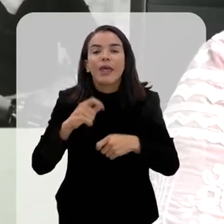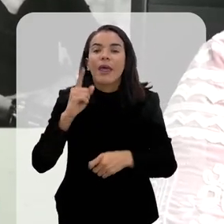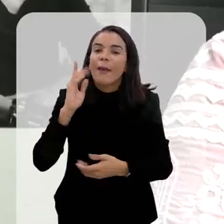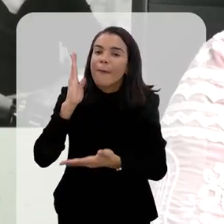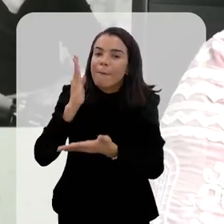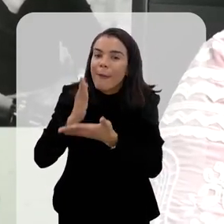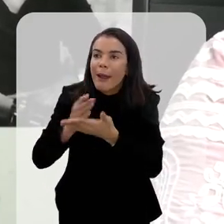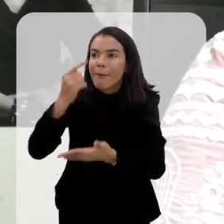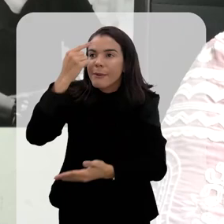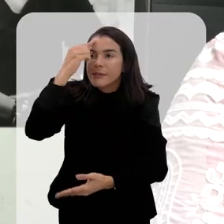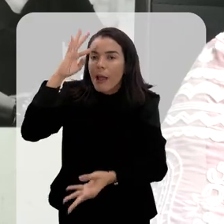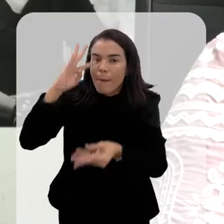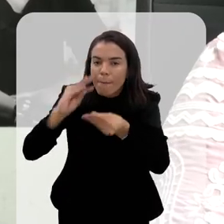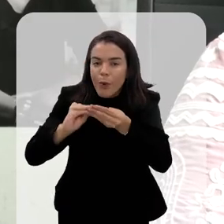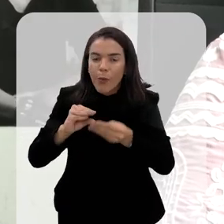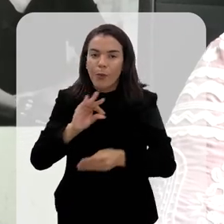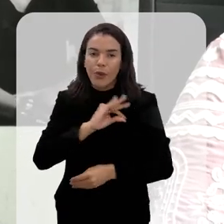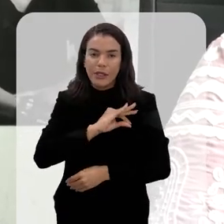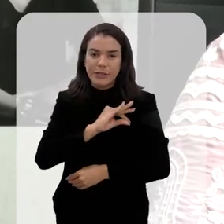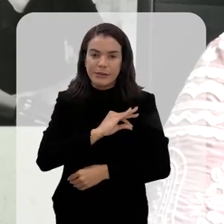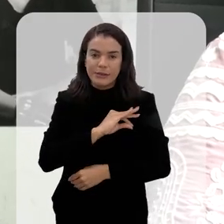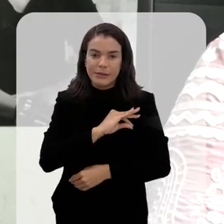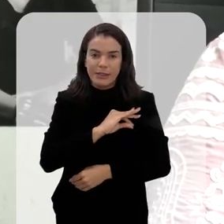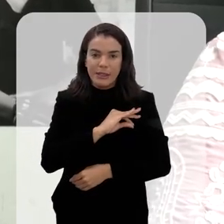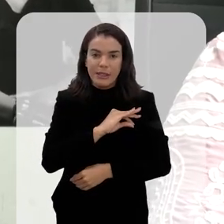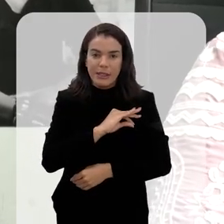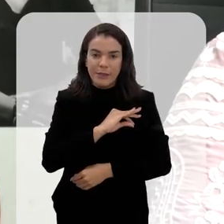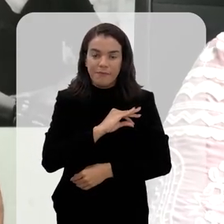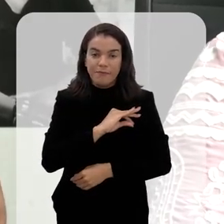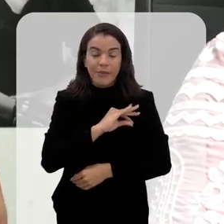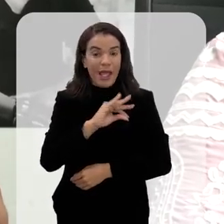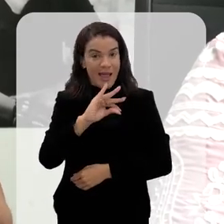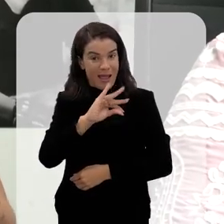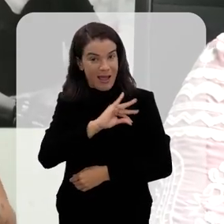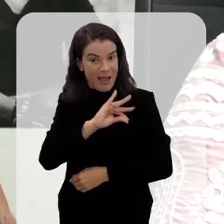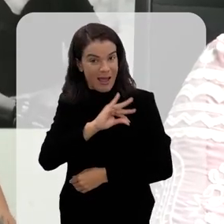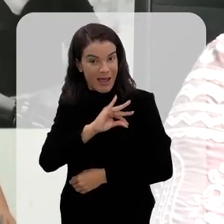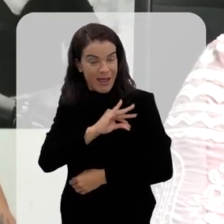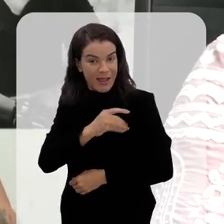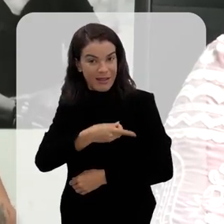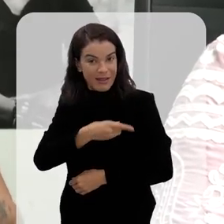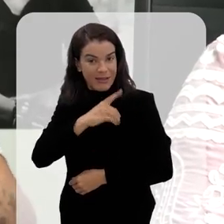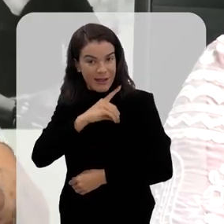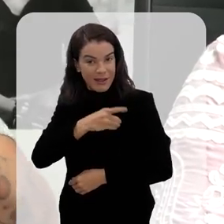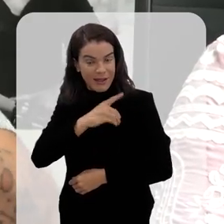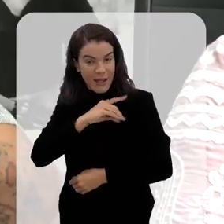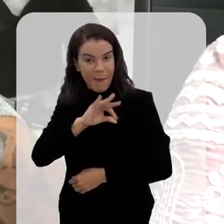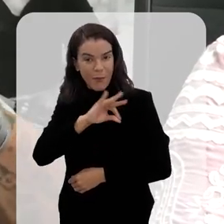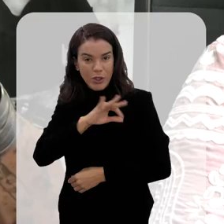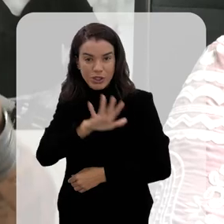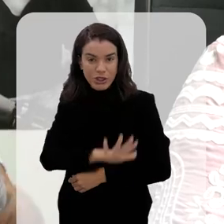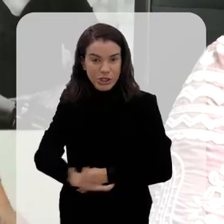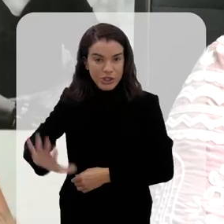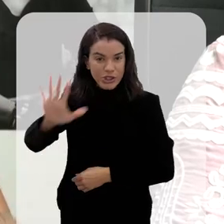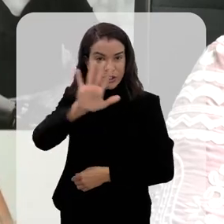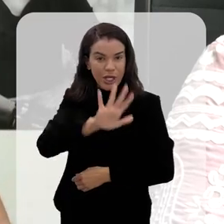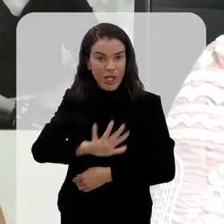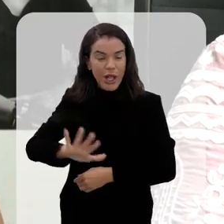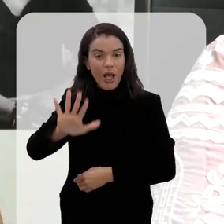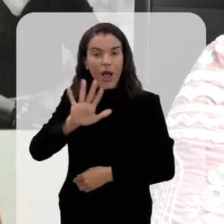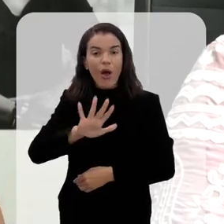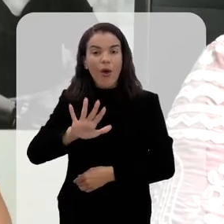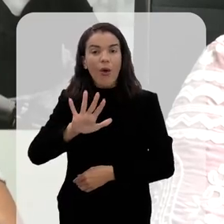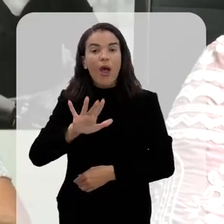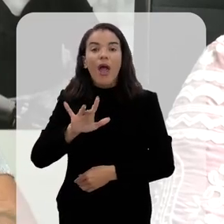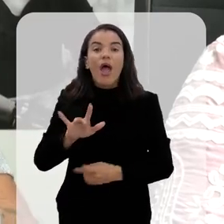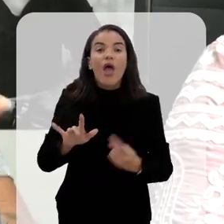da denúncia na delegacia. Correto. A delegacia, no caso, a polícia em geral,